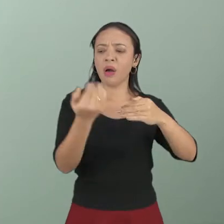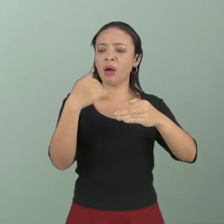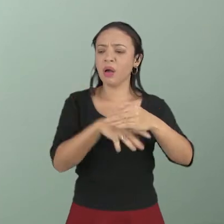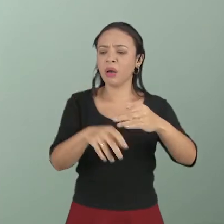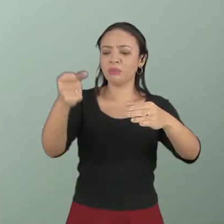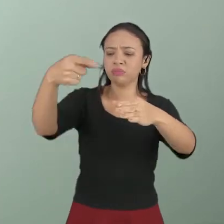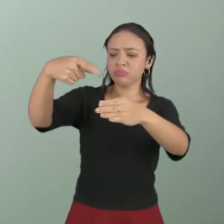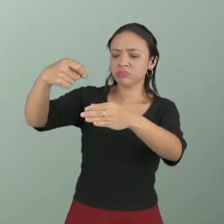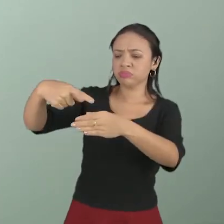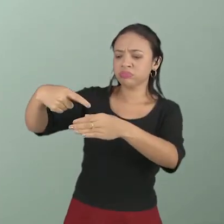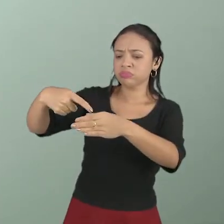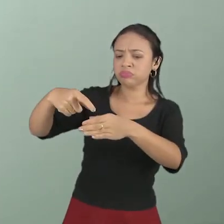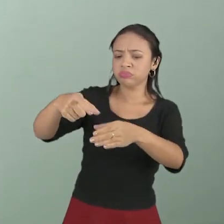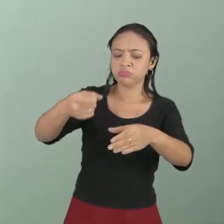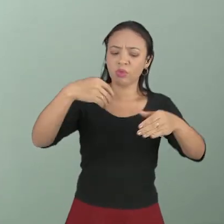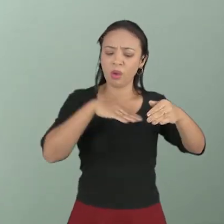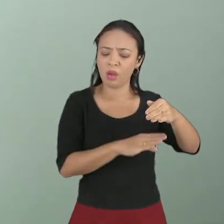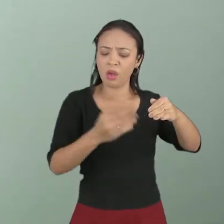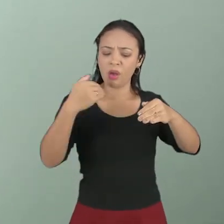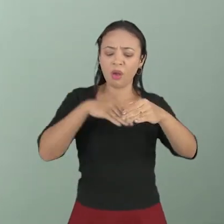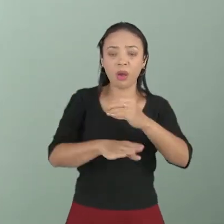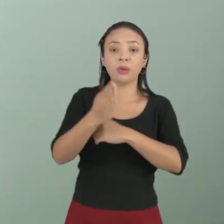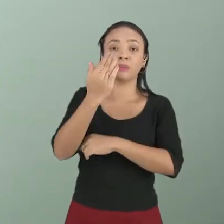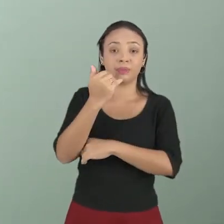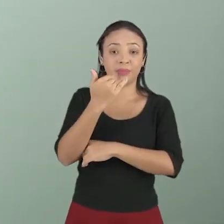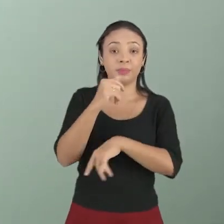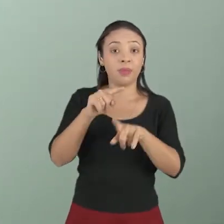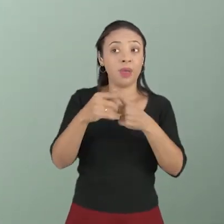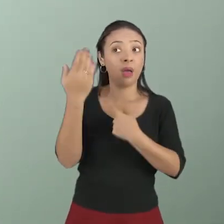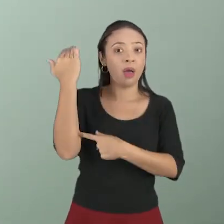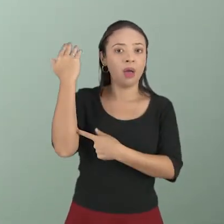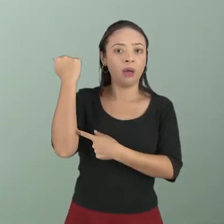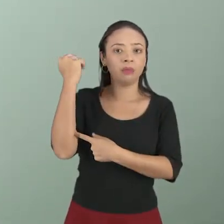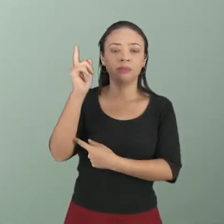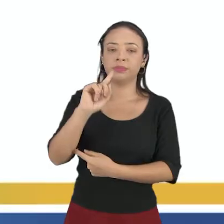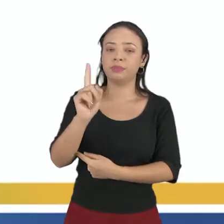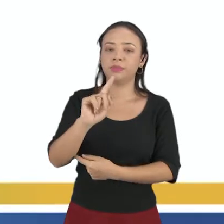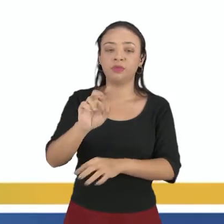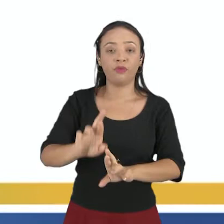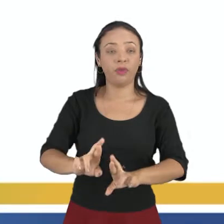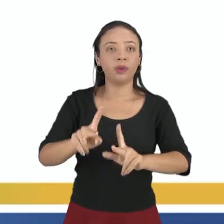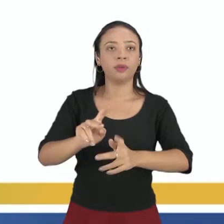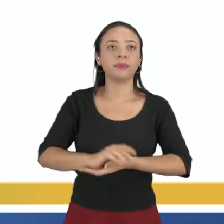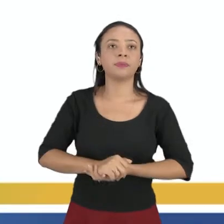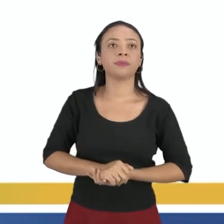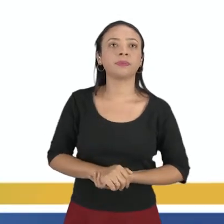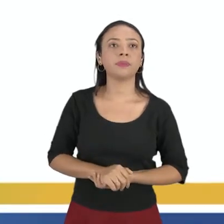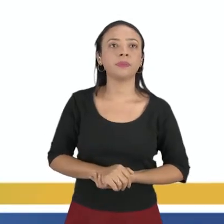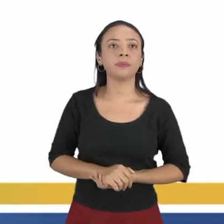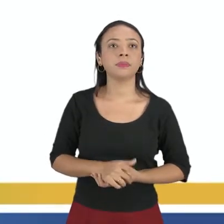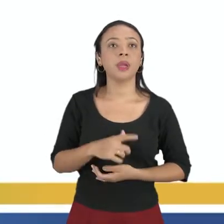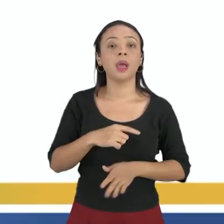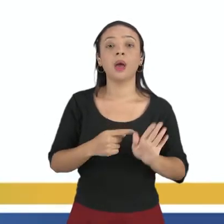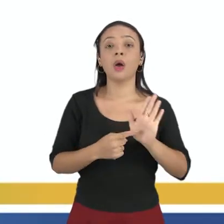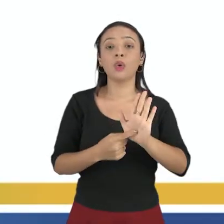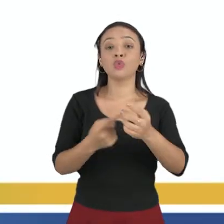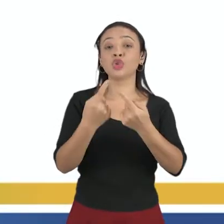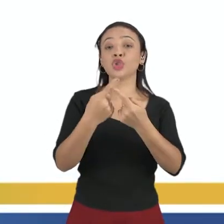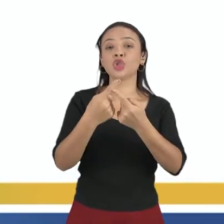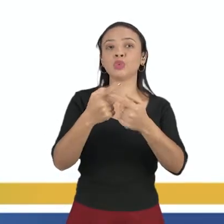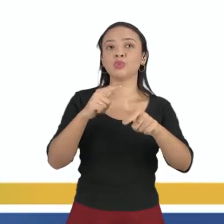plantar, colher e acumular alimentos, mas antigamente não era assim, né? E nós temos aí os regimes de